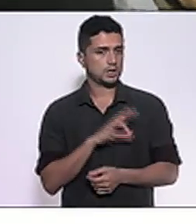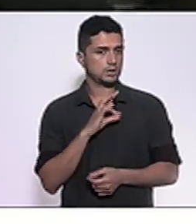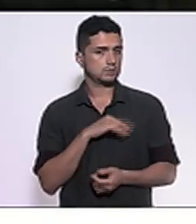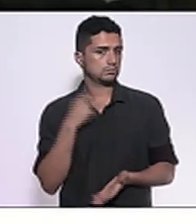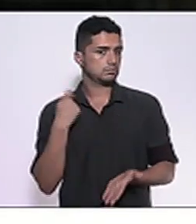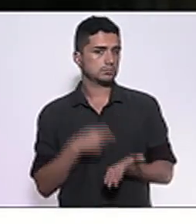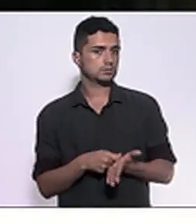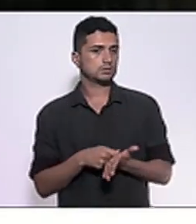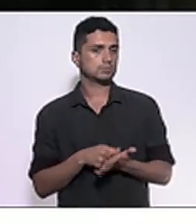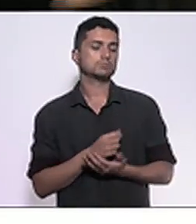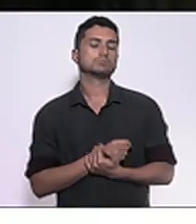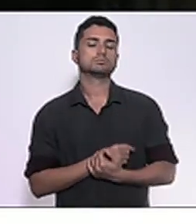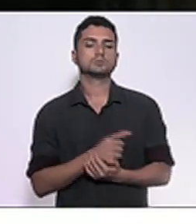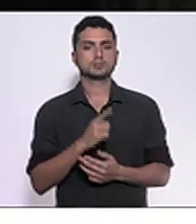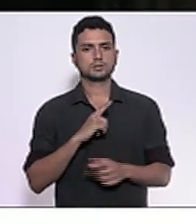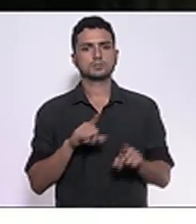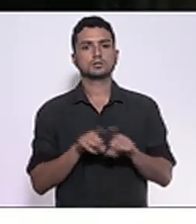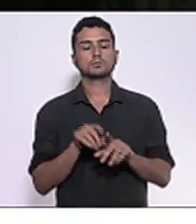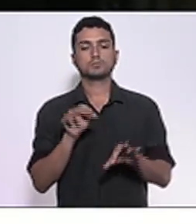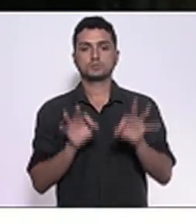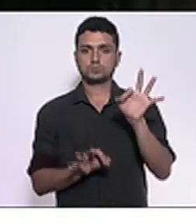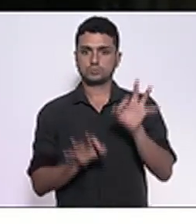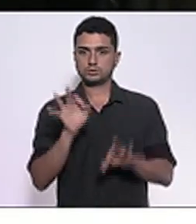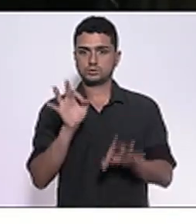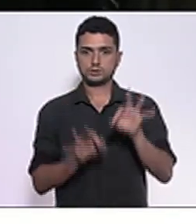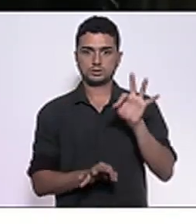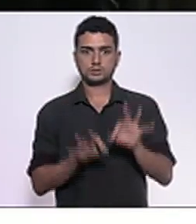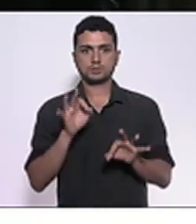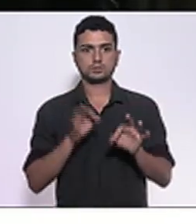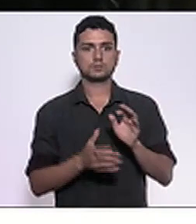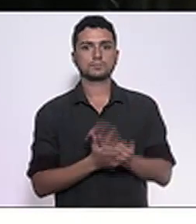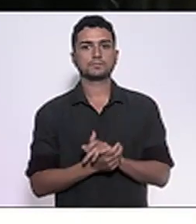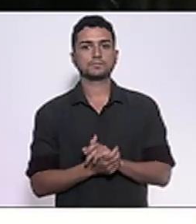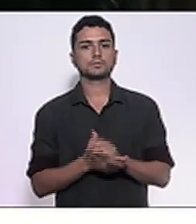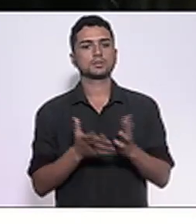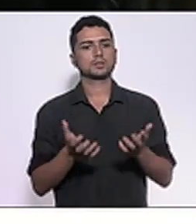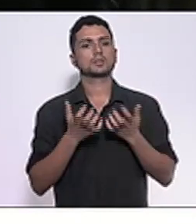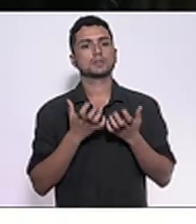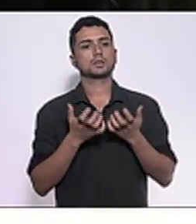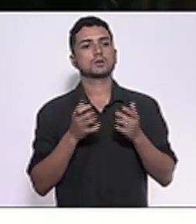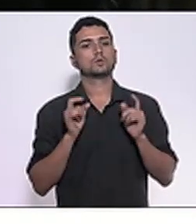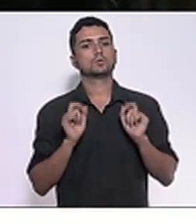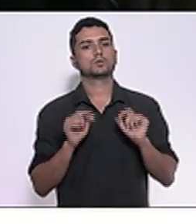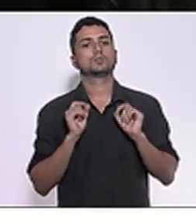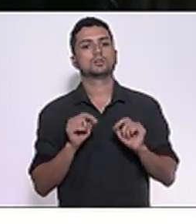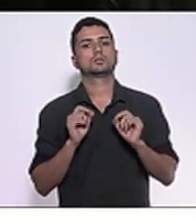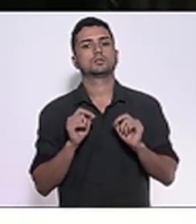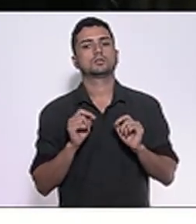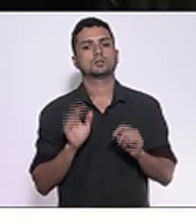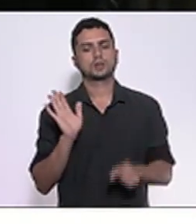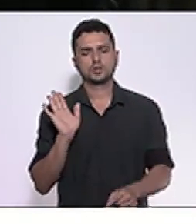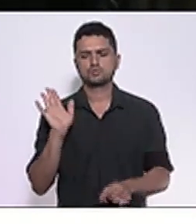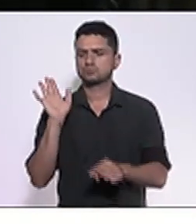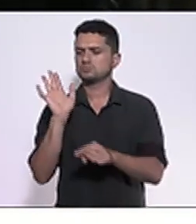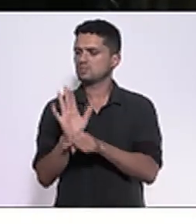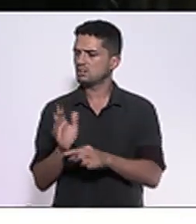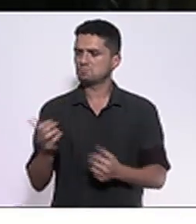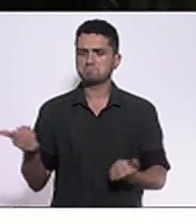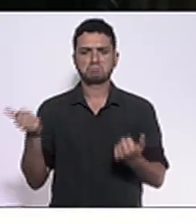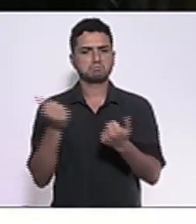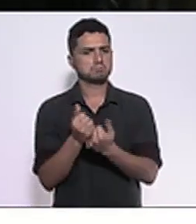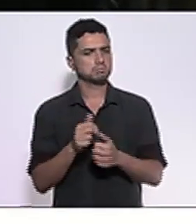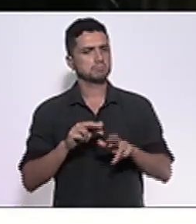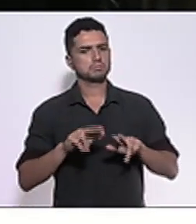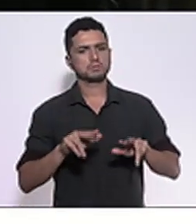o próprio judiciário, né, essas figuras que estão vindo aqui dizer que querem colaborar, ajudar, etc, etc. Pelo